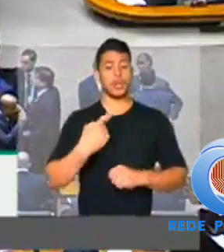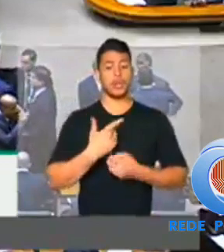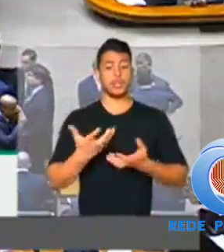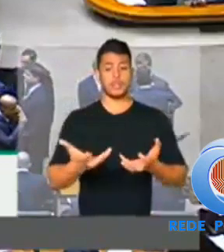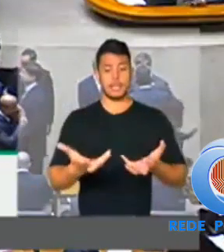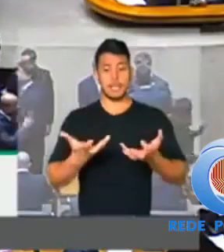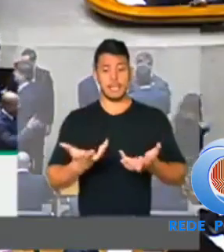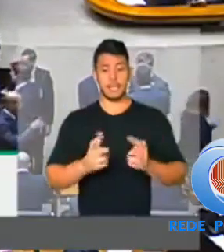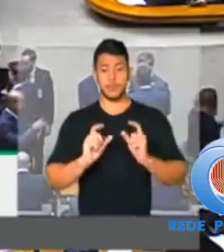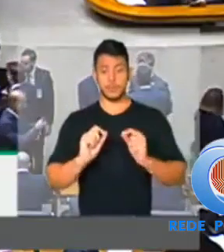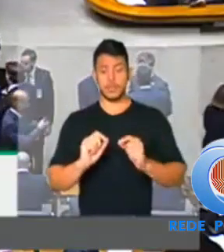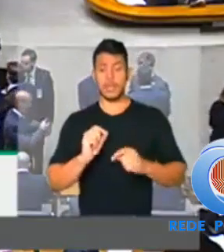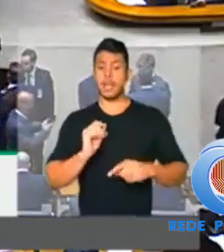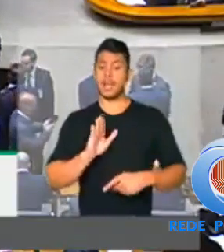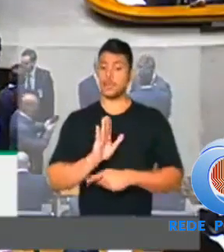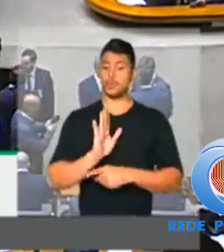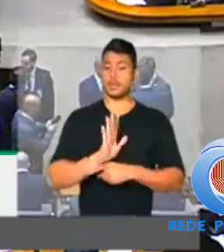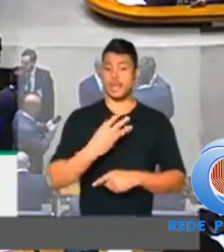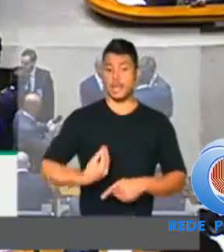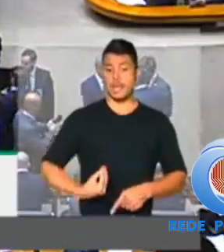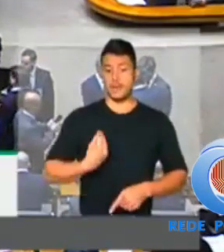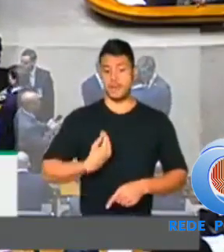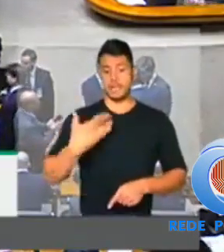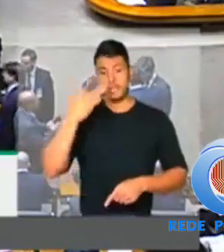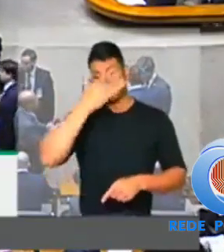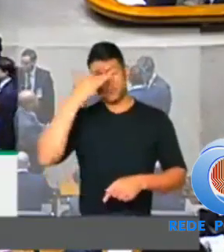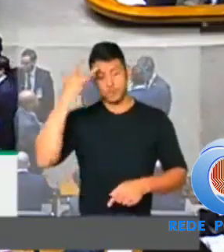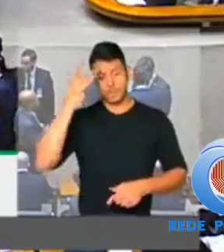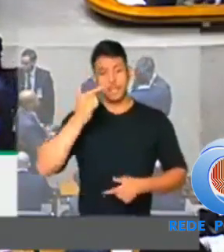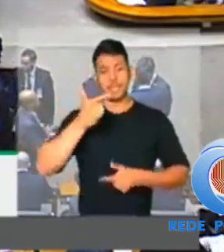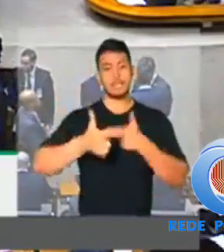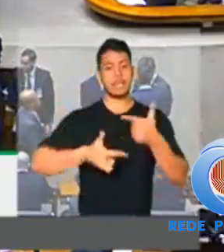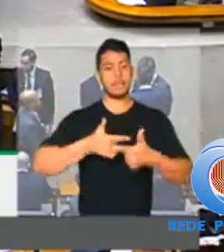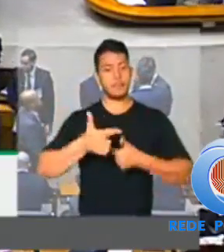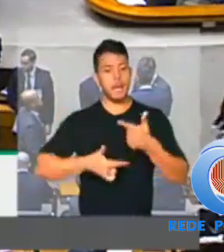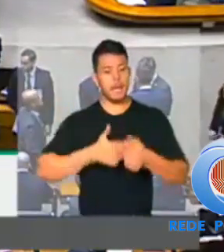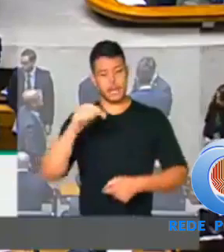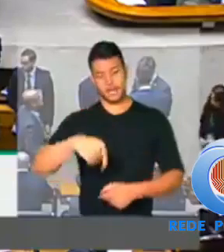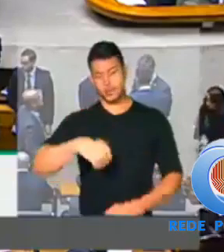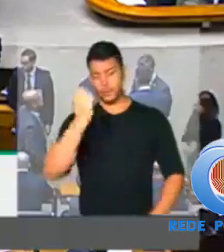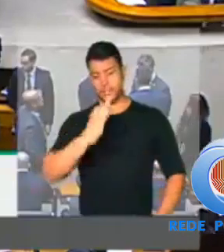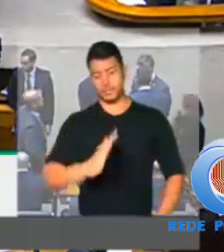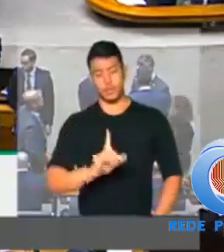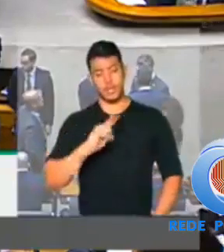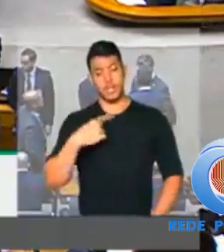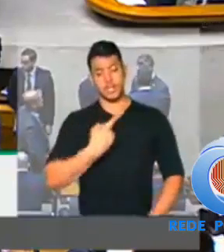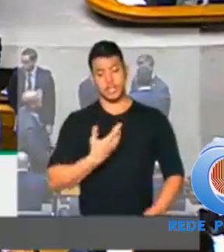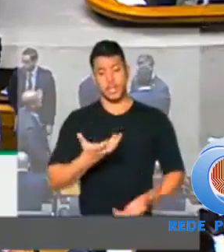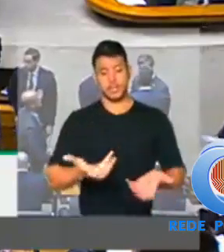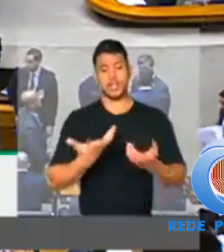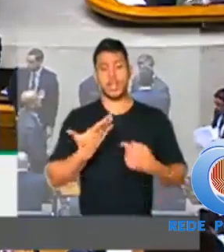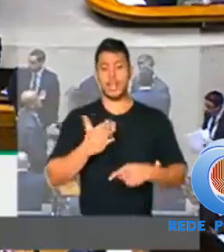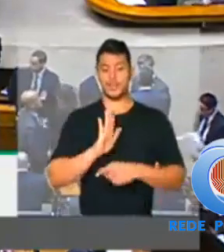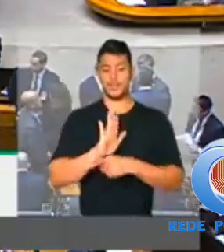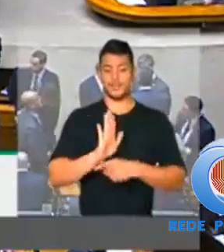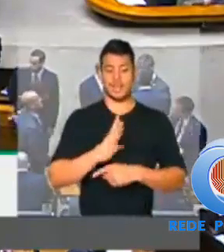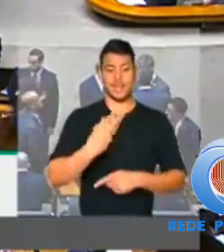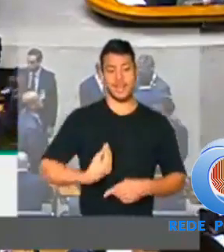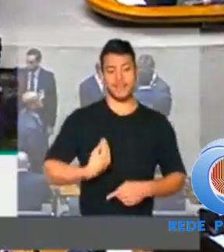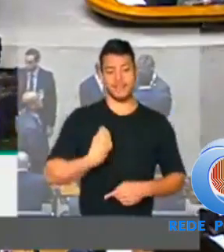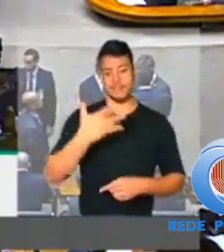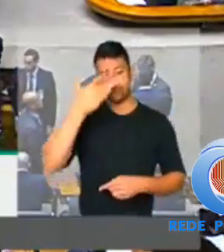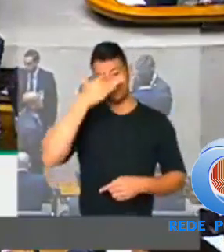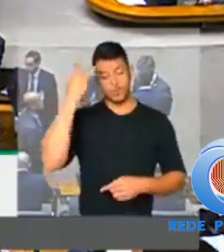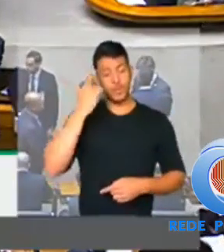queremos facilitar a vida daqueles que trabalham nesse país. Nós queremos facilitar a vida daqueles que